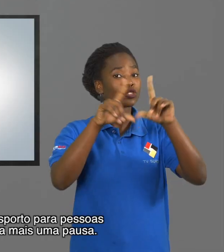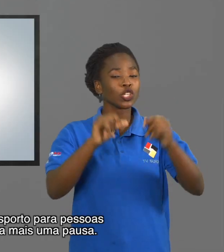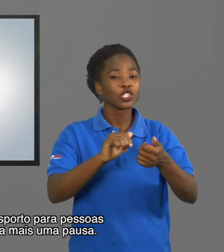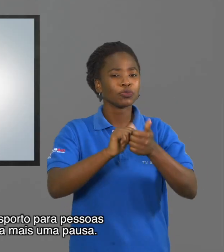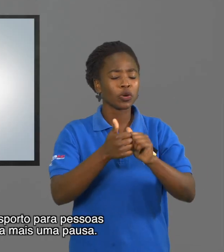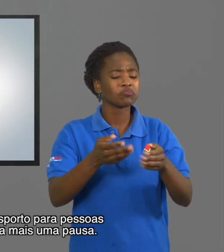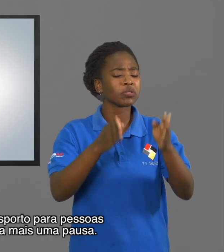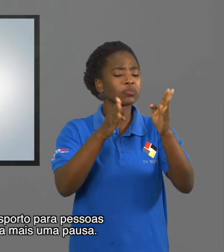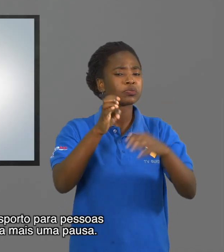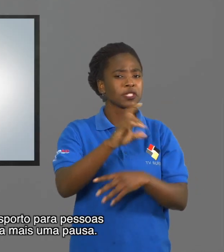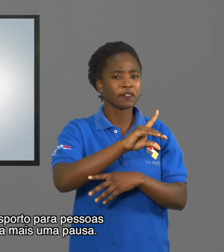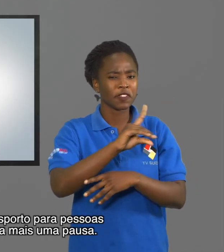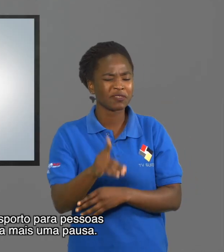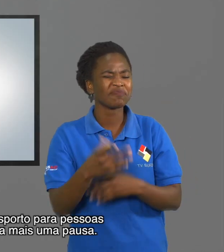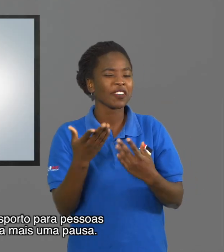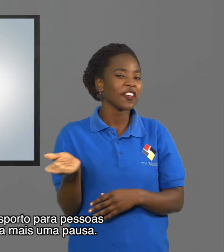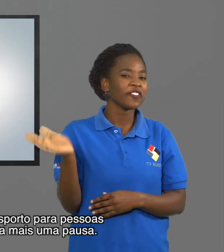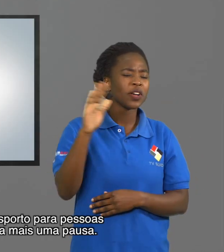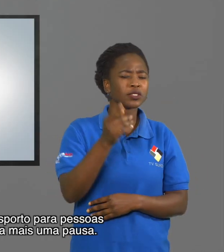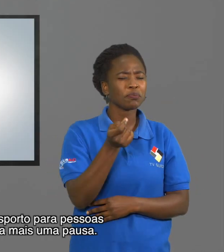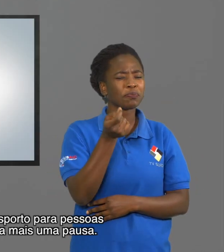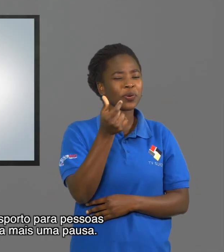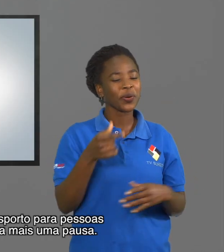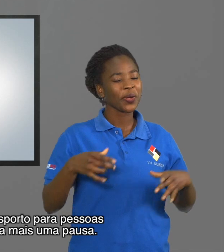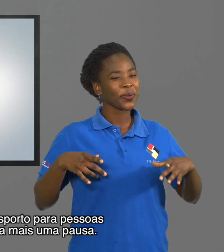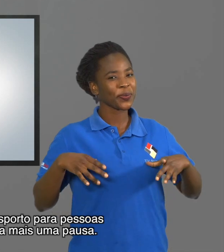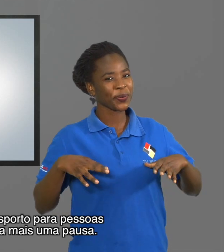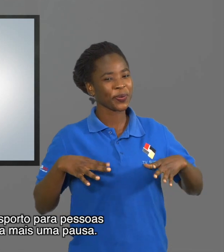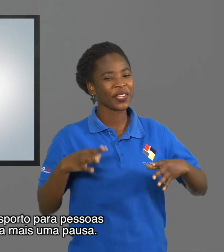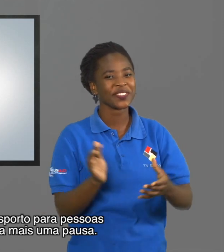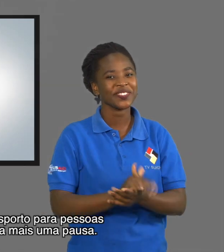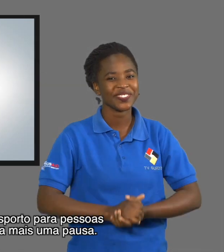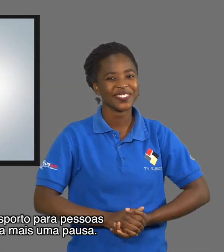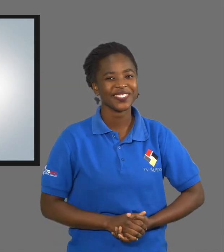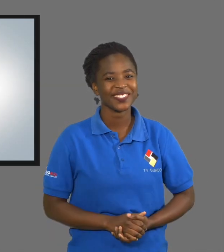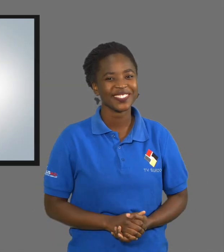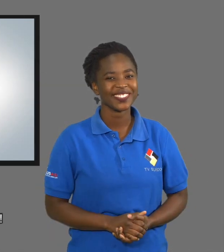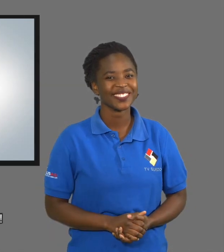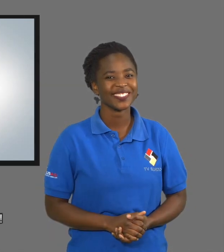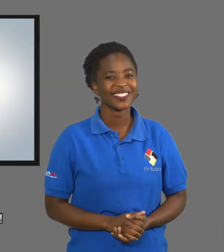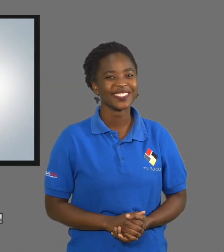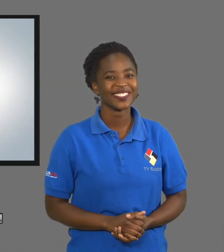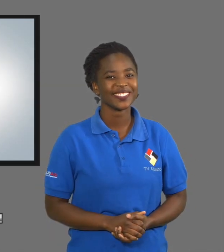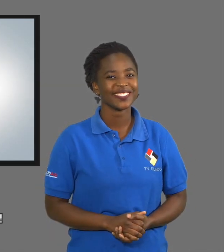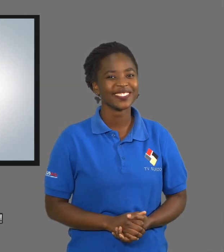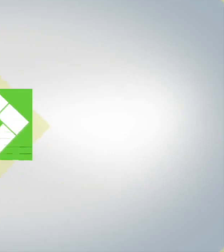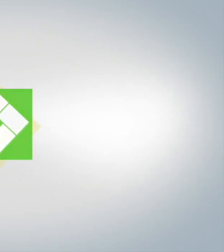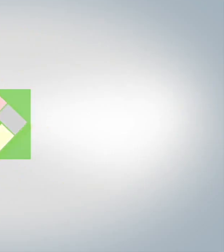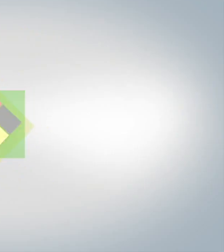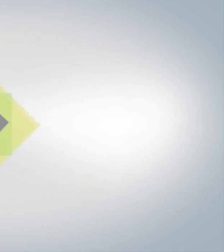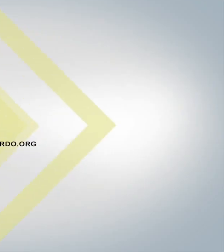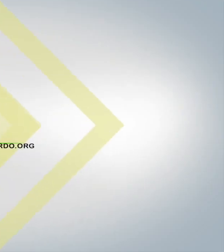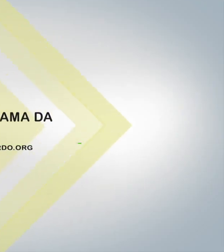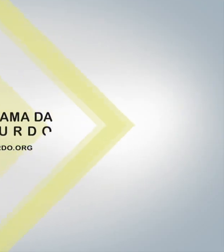Com a notícia sobre o desporto para pessoas com deficiência, vamos a mais uma pausa. Até já!